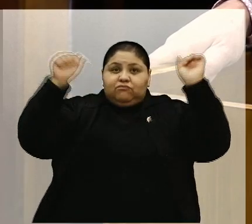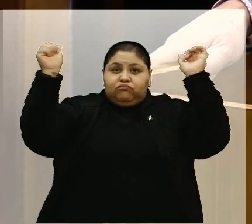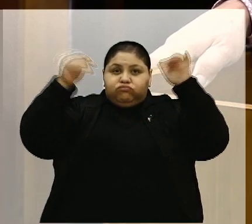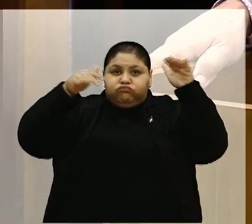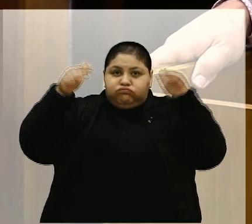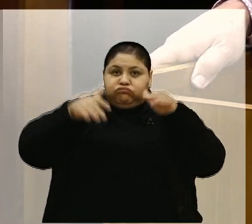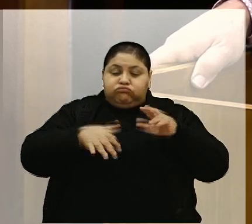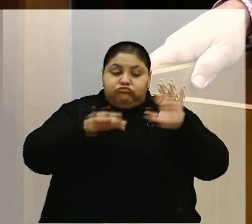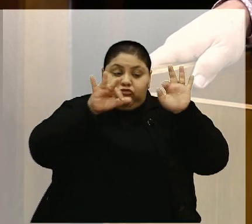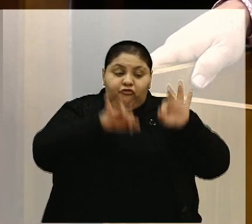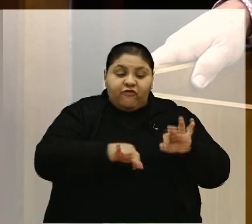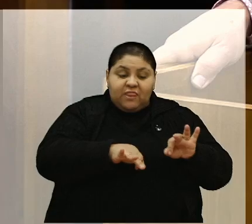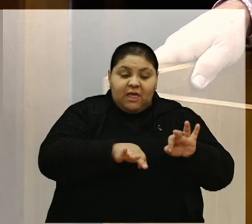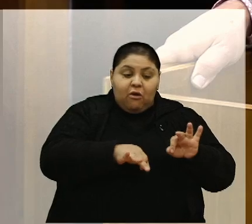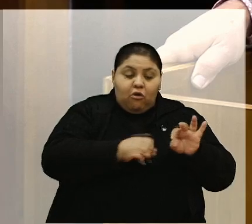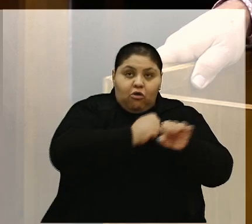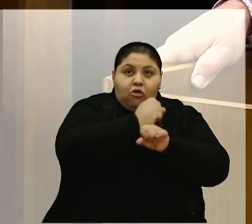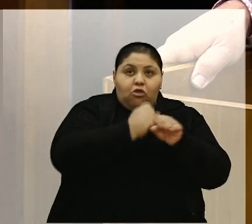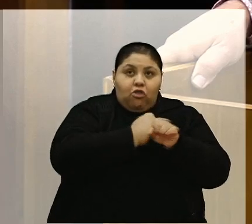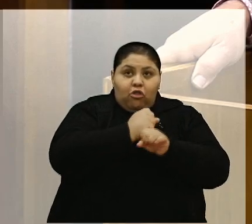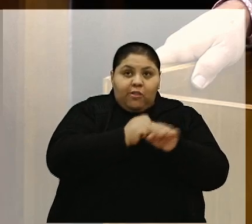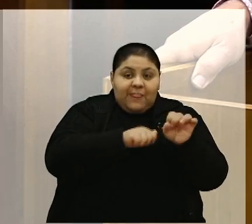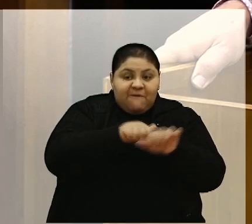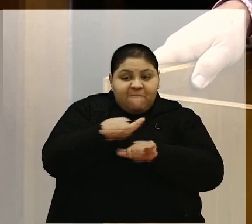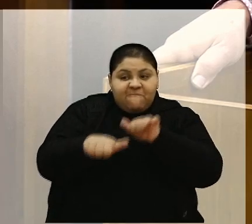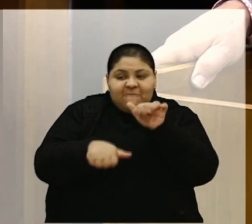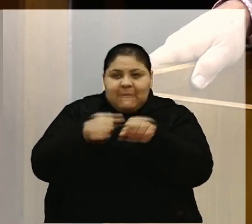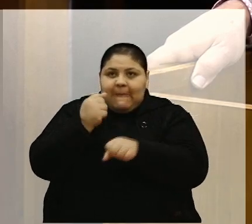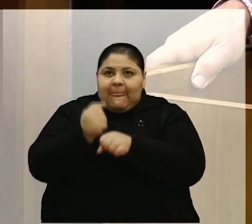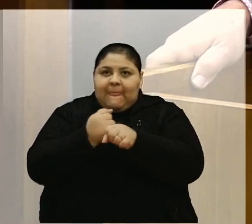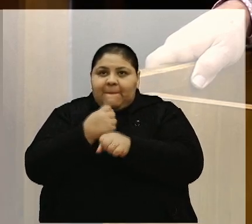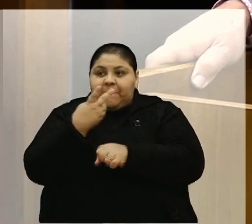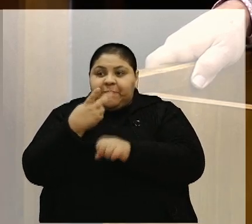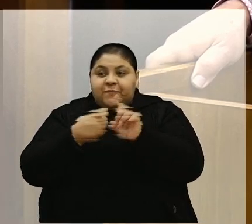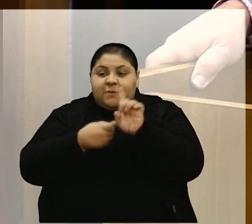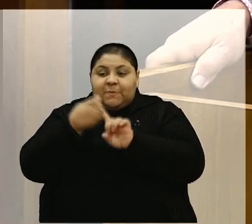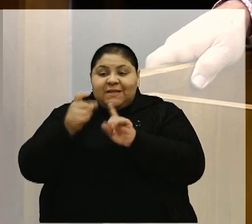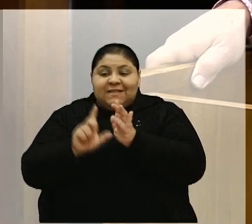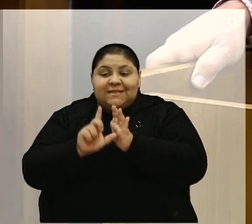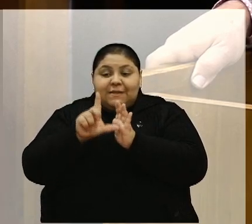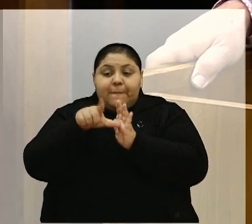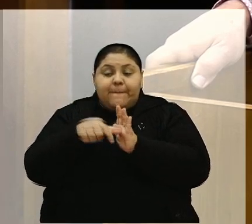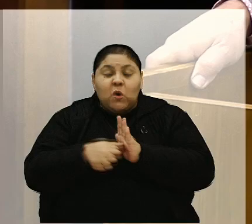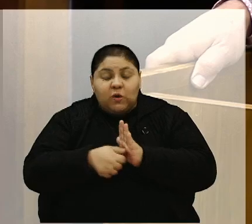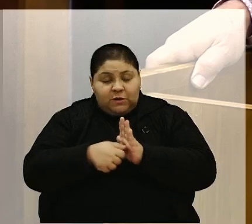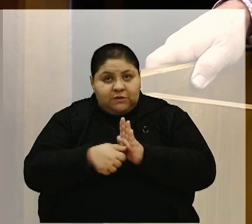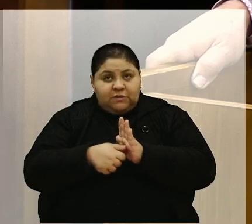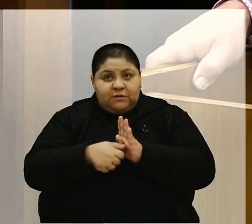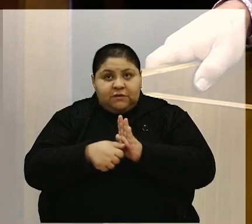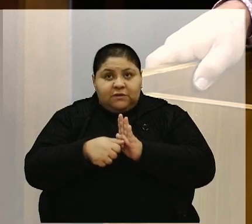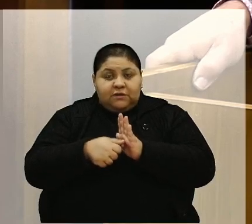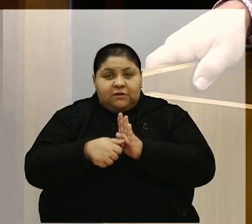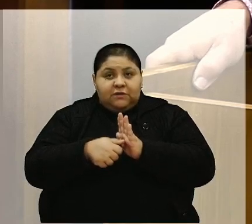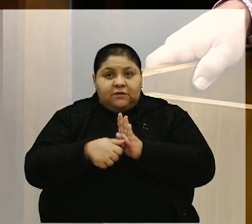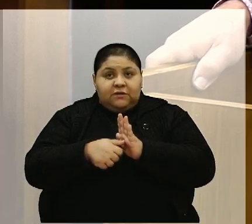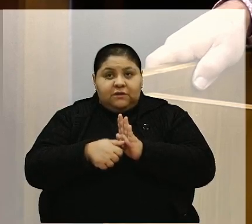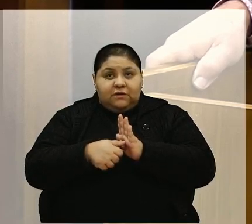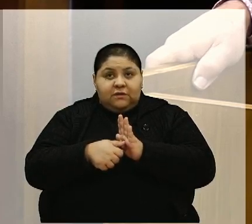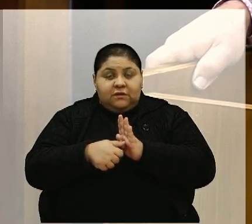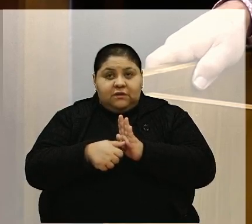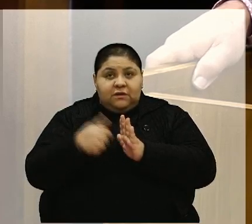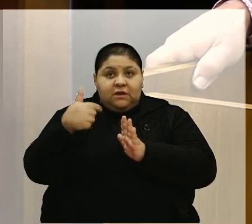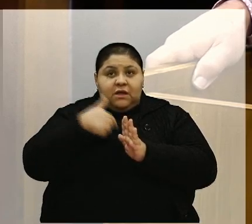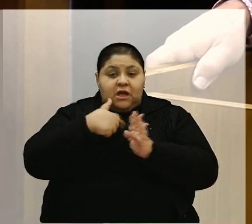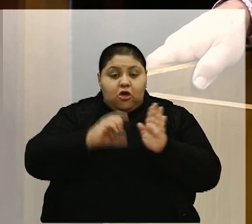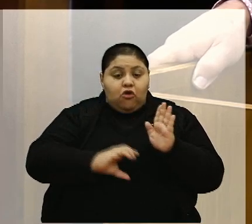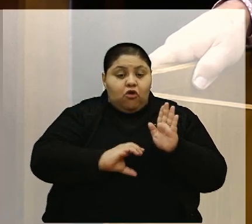no final do ano, na virada do ano e 2 meses depois, no primeiro momento que eu me tornei